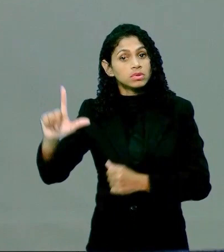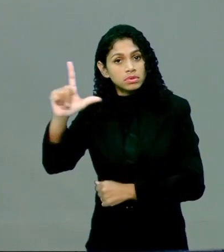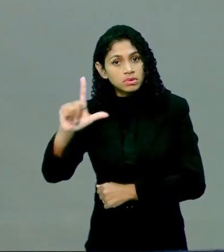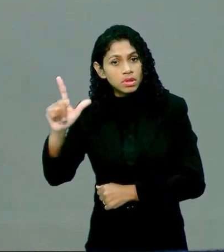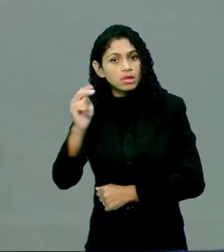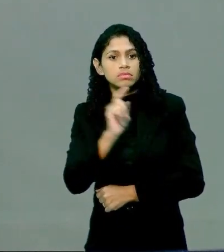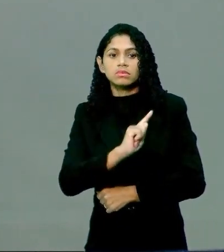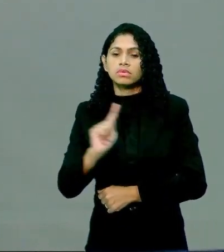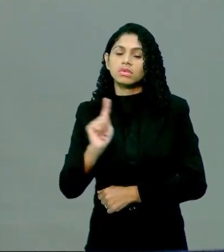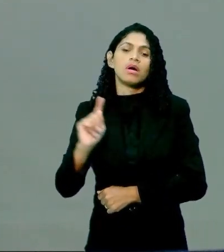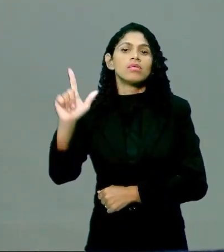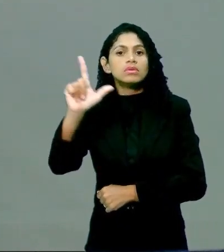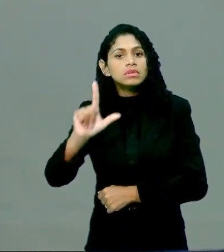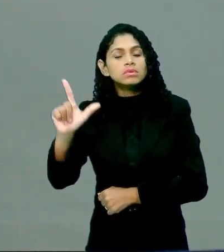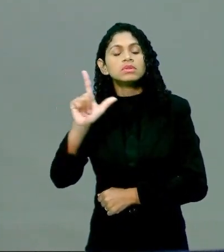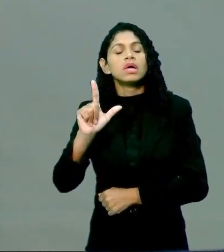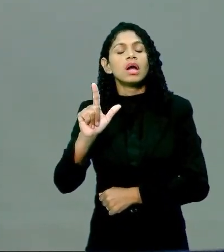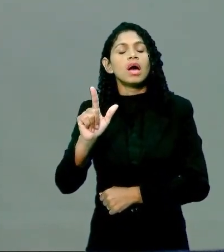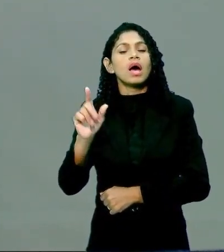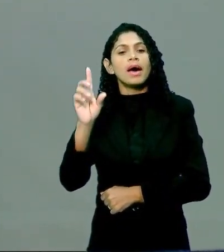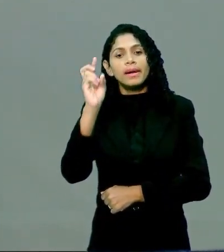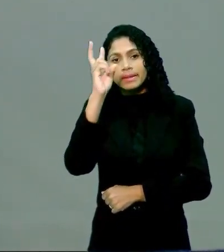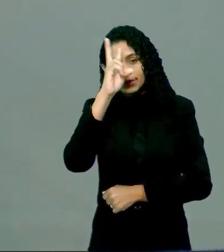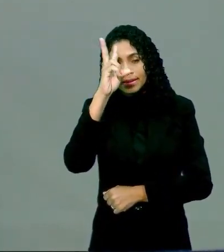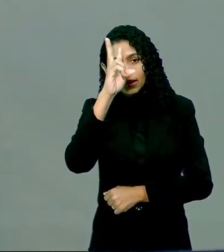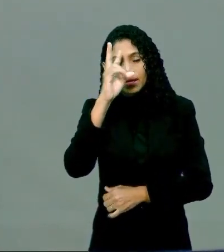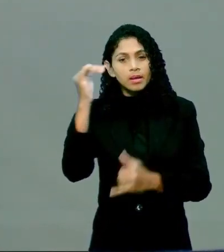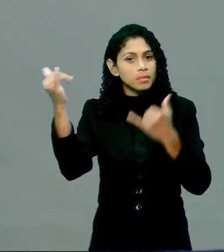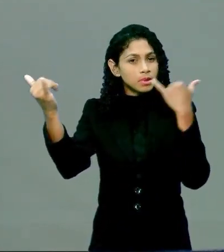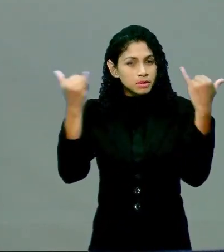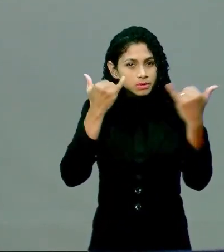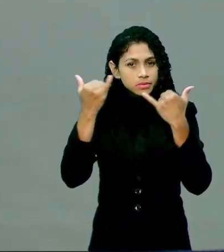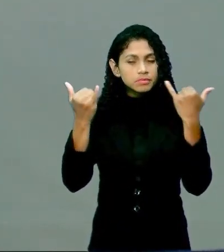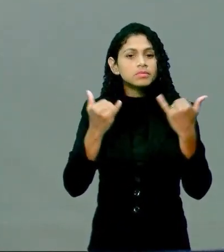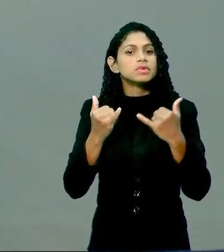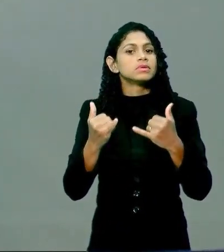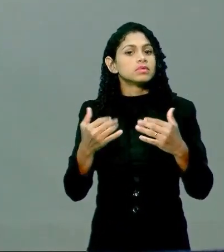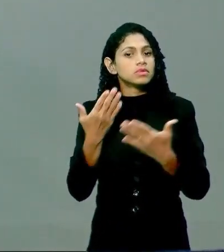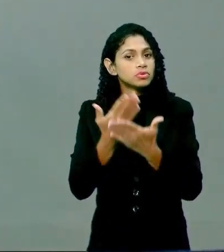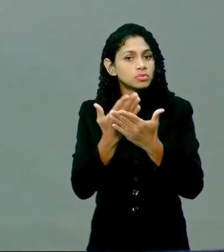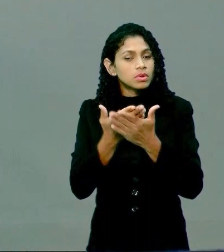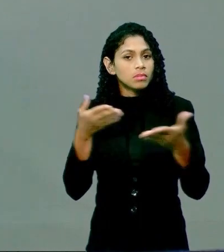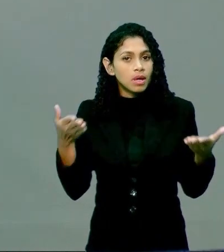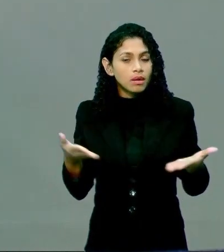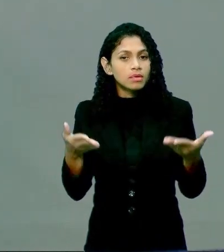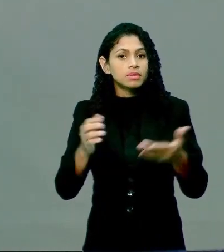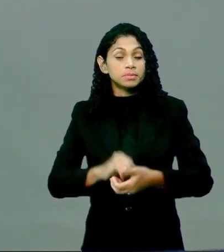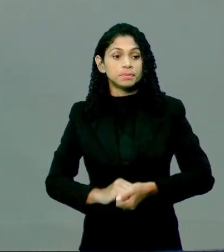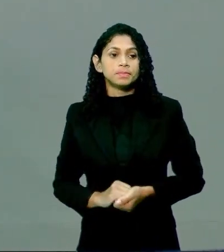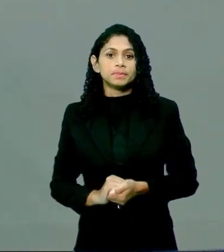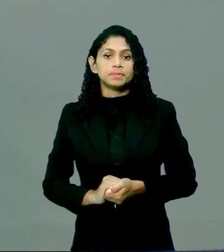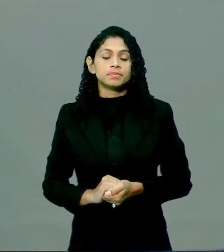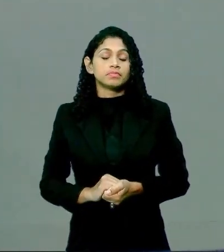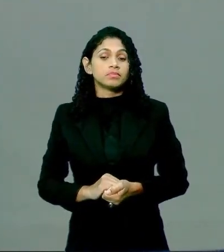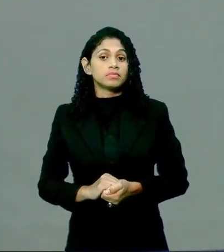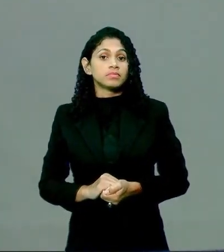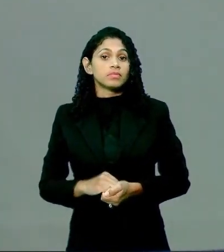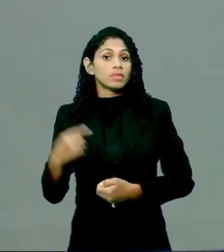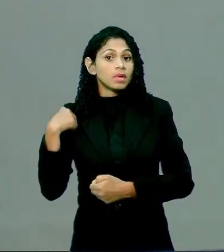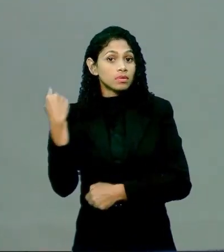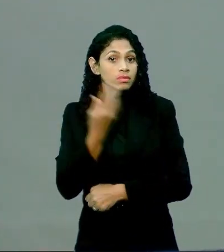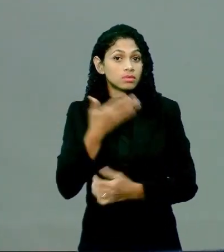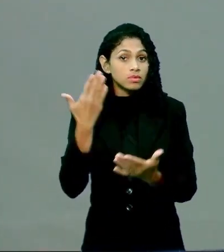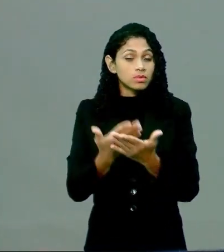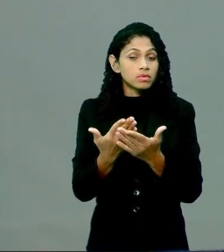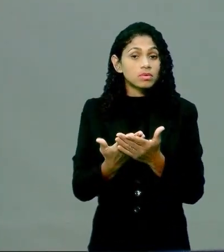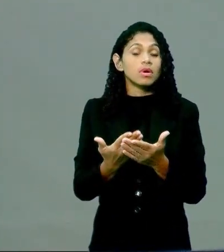você vai se dar bem, se até agora você está aí meio às escuras, tá bom? Então, pessoal, a nossa aula